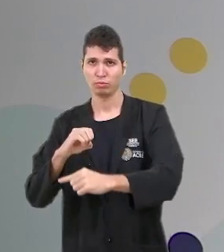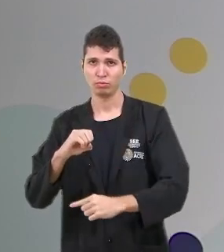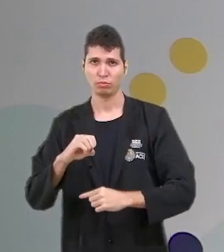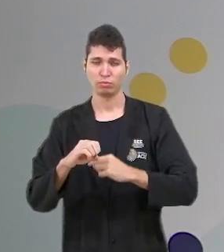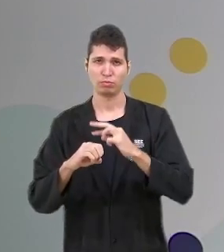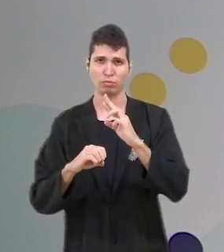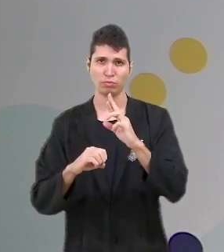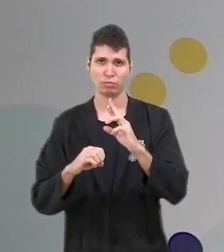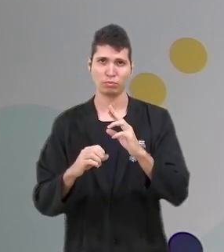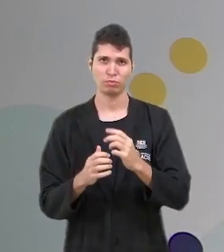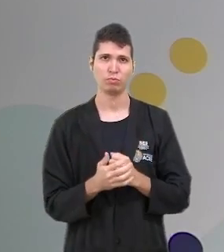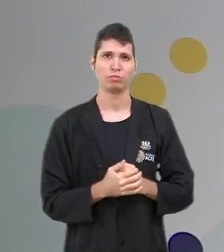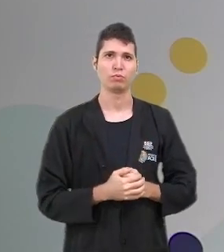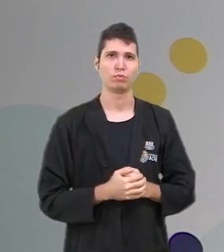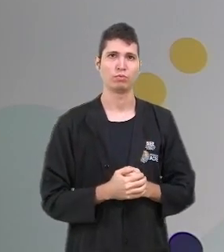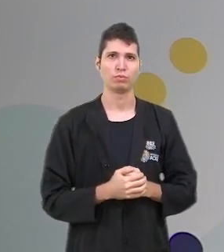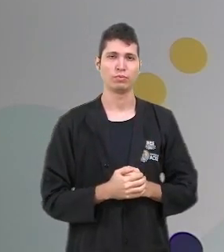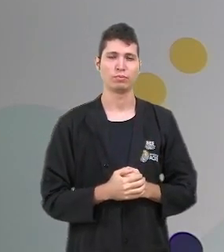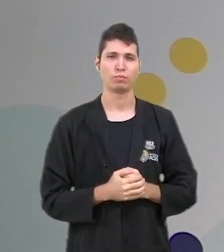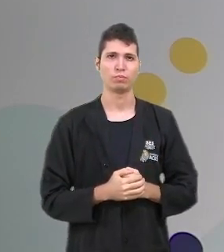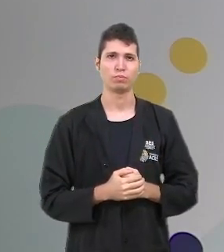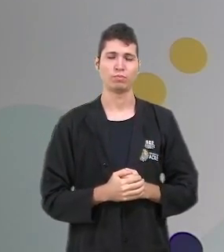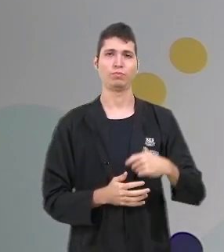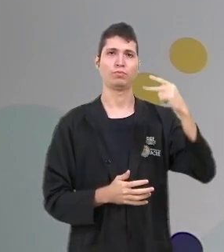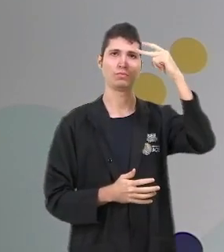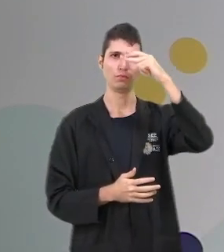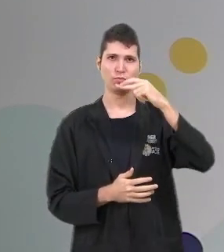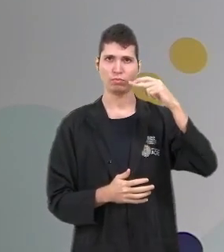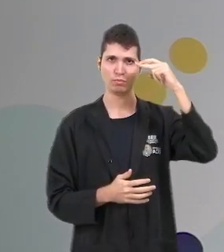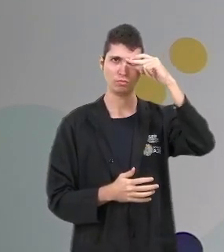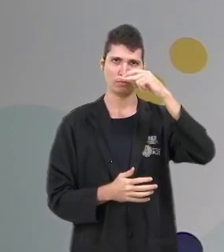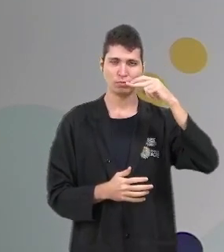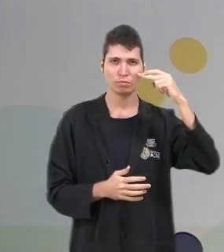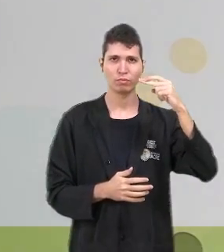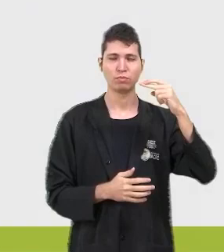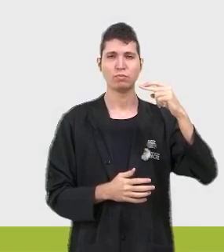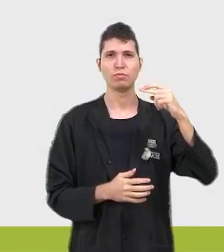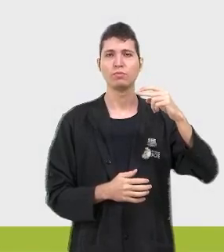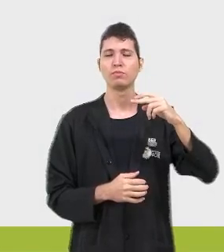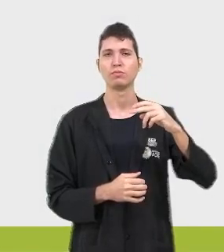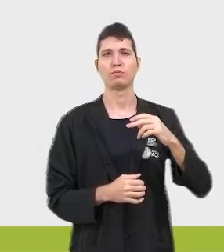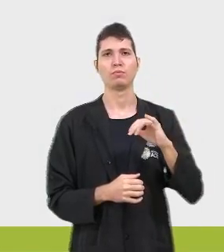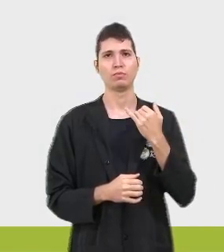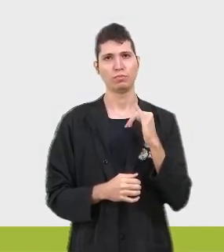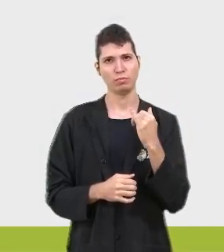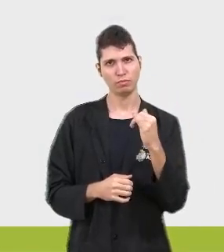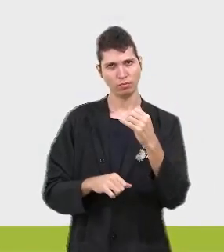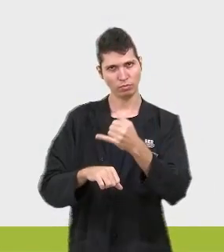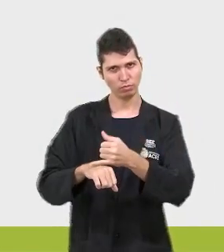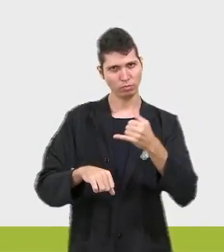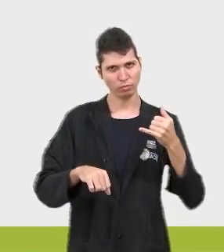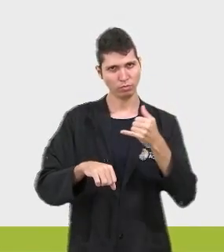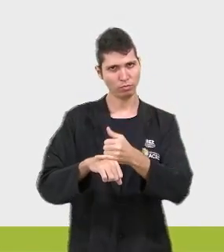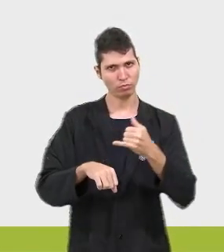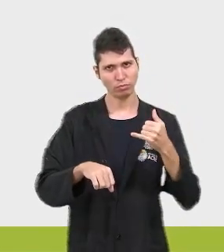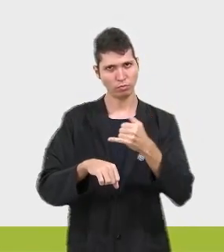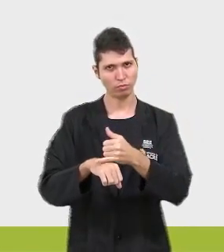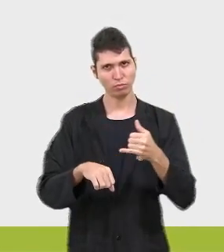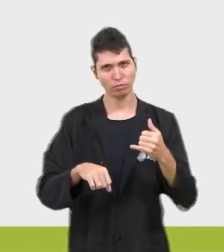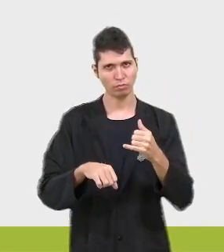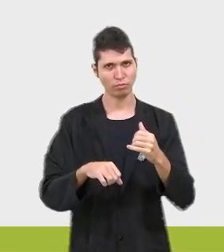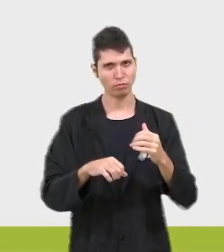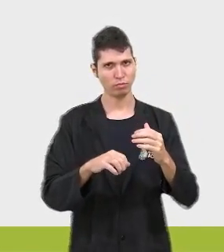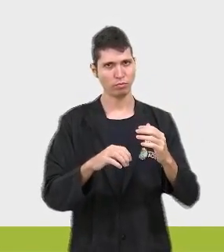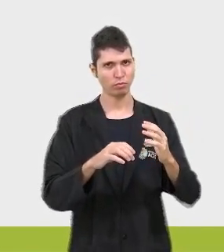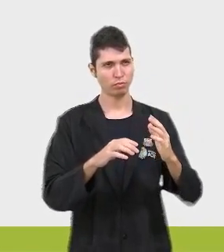gente analisar na tabela periódica, a energia de ionização, ela vai crescer da